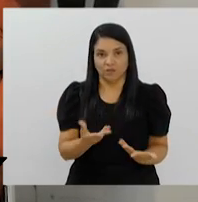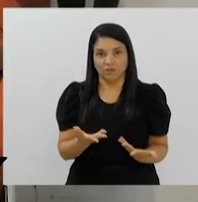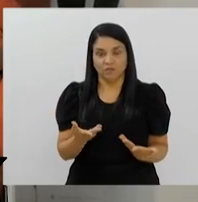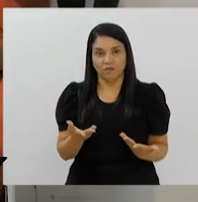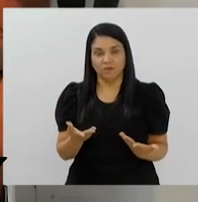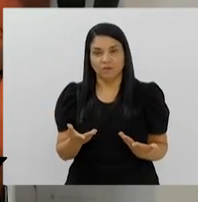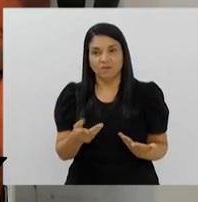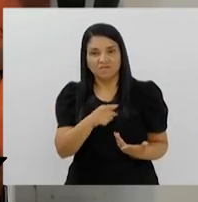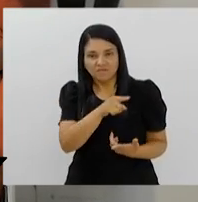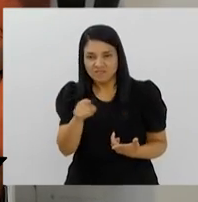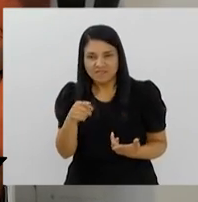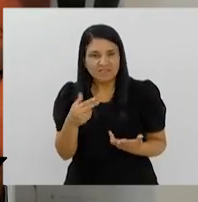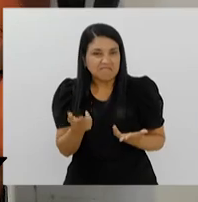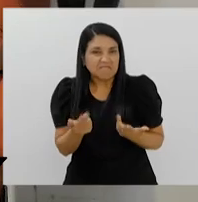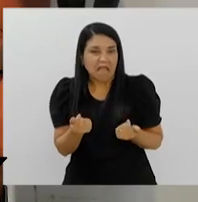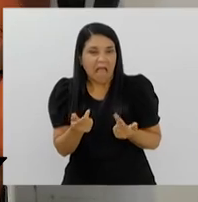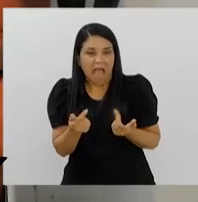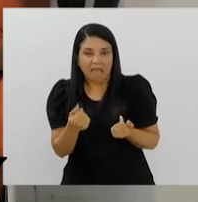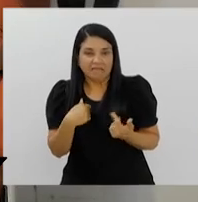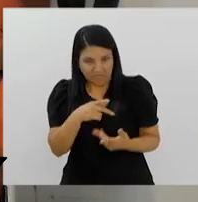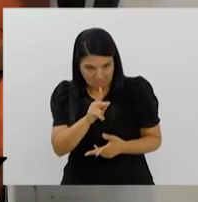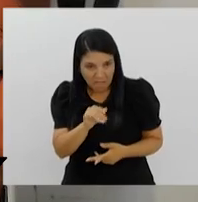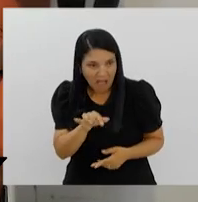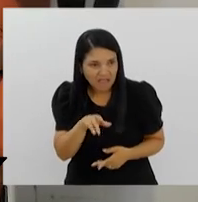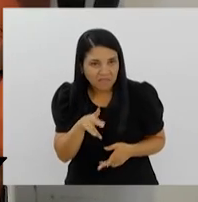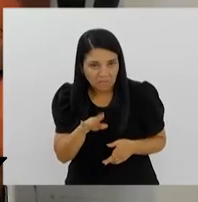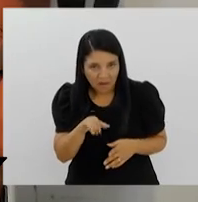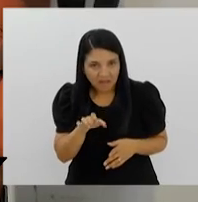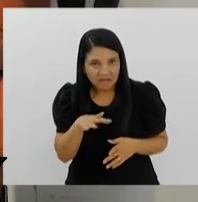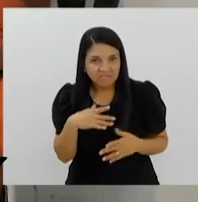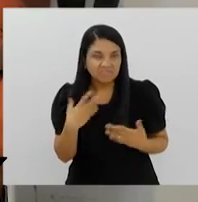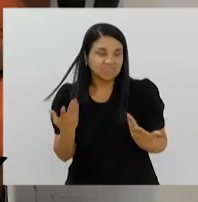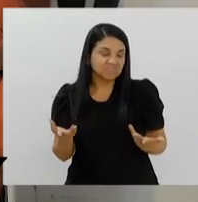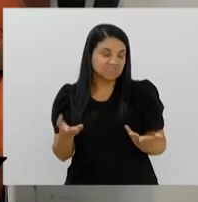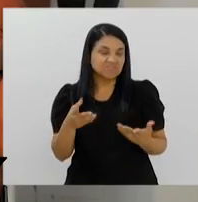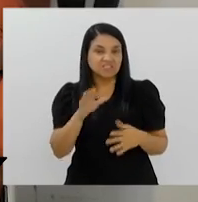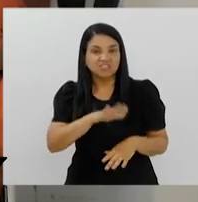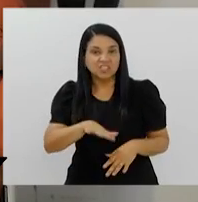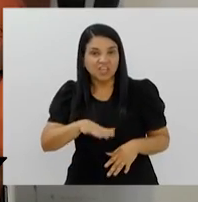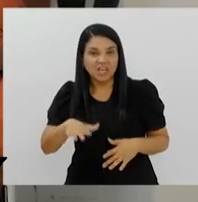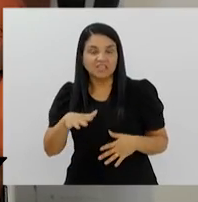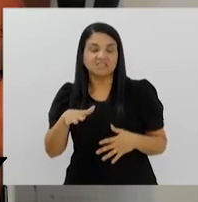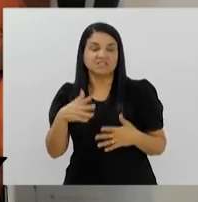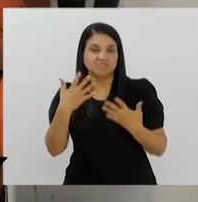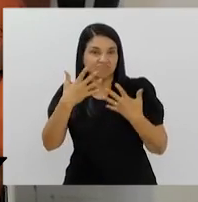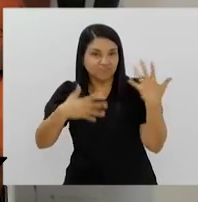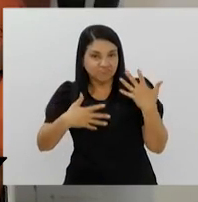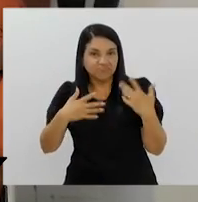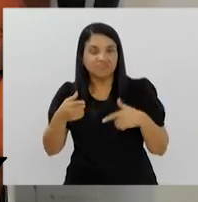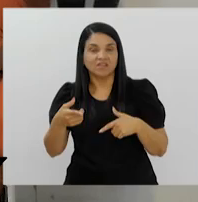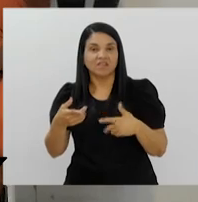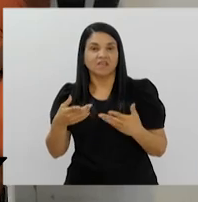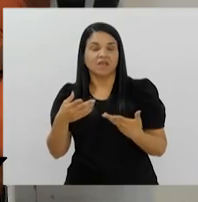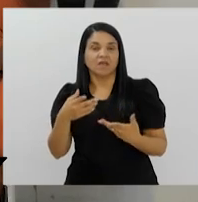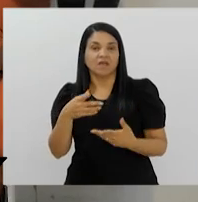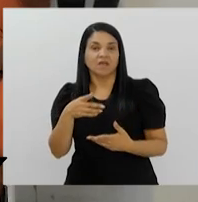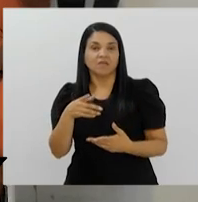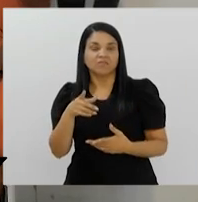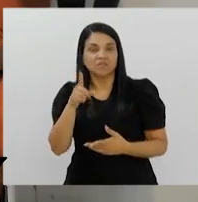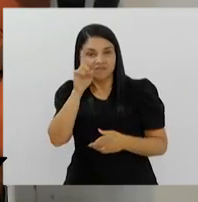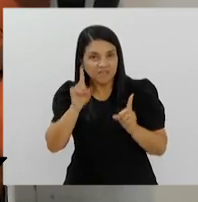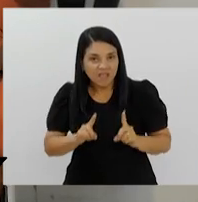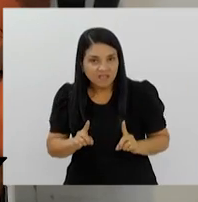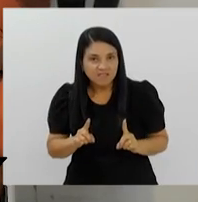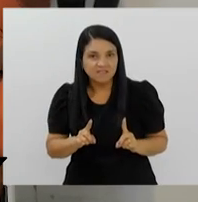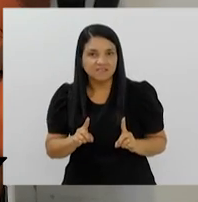nada PR os senhores que aqui estão não sei nem se os senhores são pais muito menos pais de crianças neurodivergentes crianças com algum tipo de deficiência então